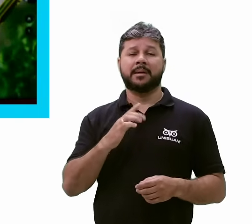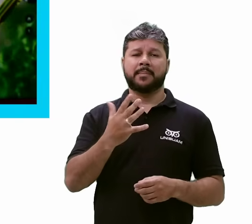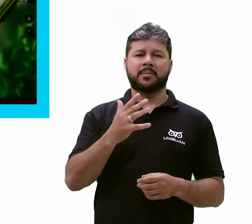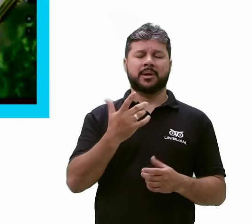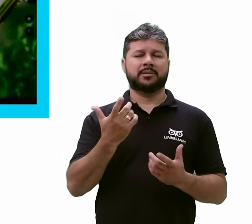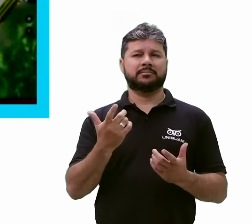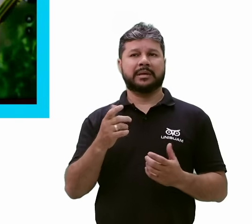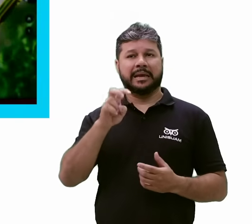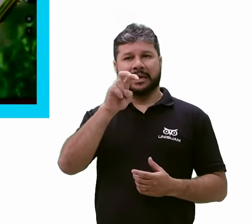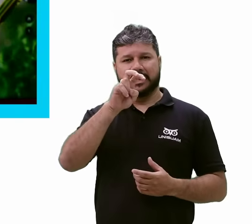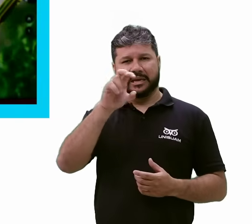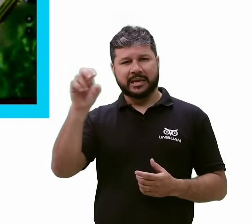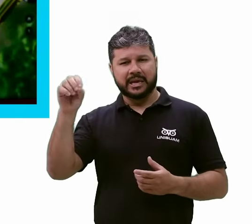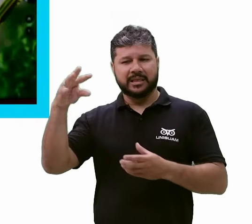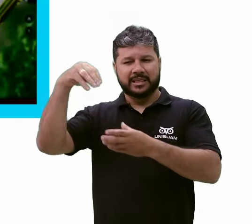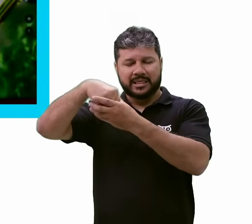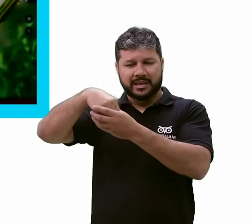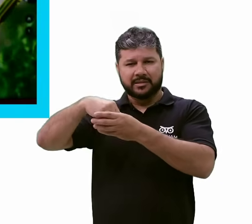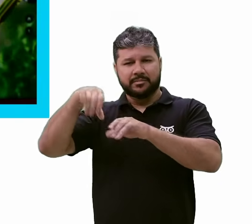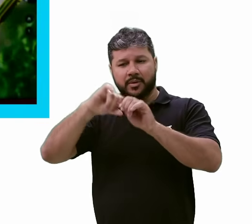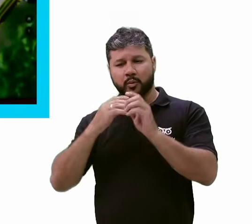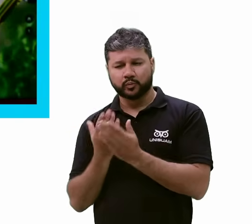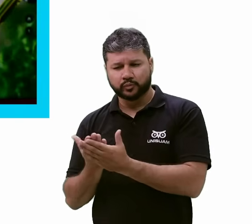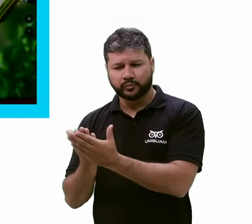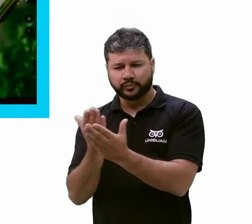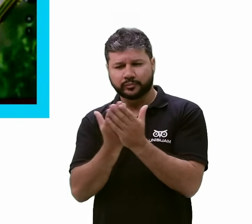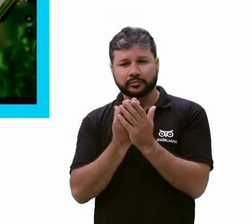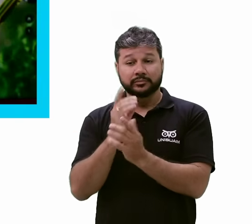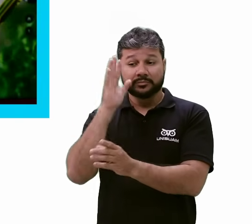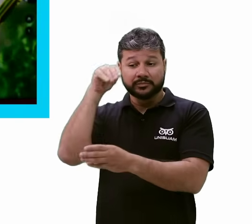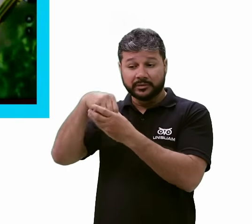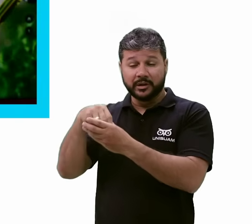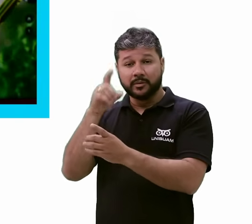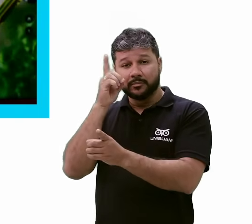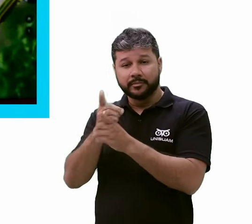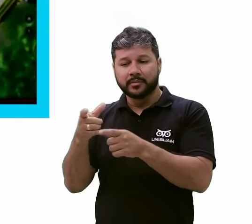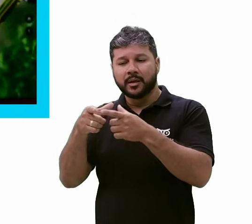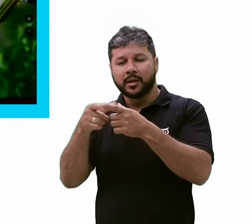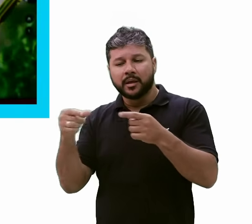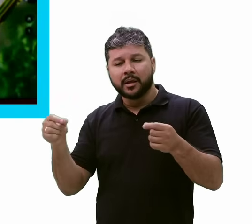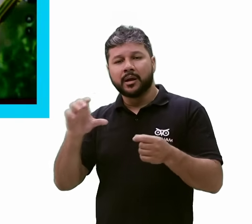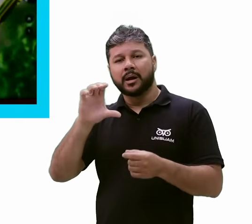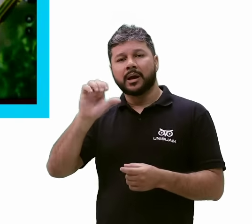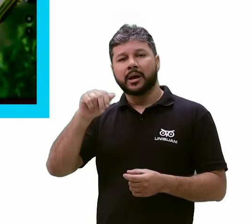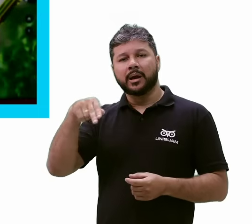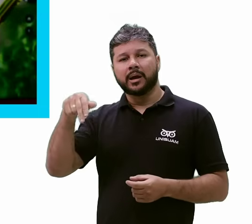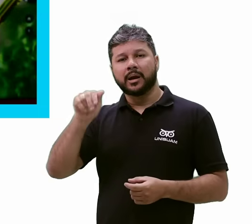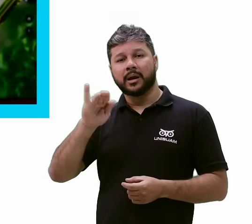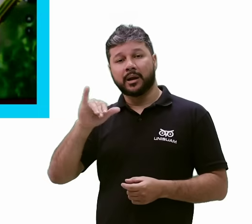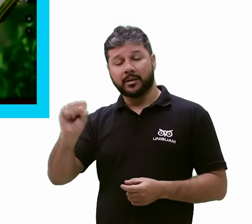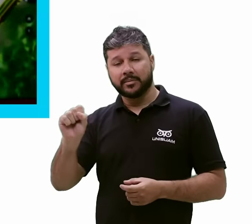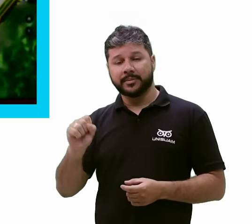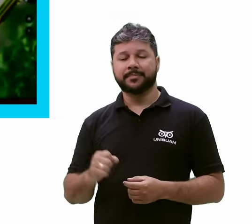ou menos 500 substâncias conhecidas numa planta de cannabis, tá?